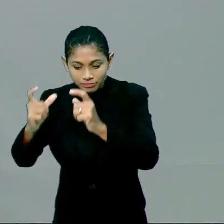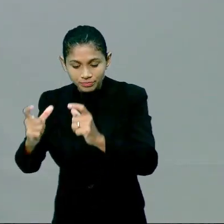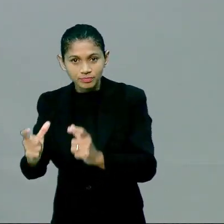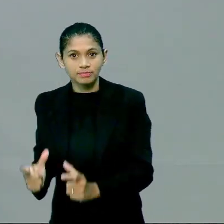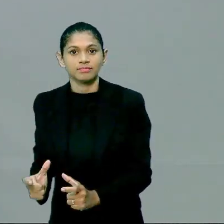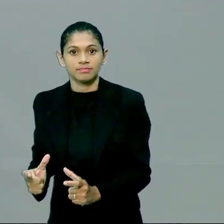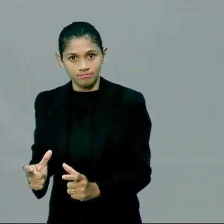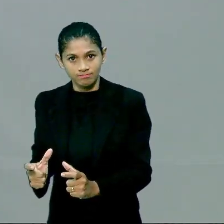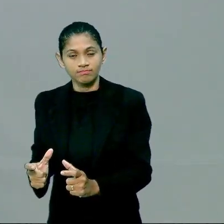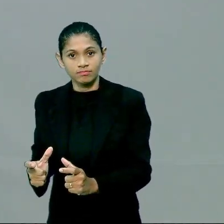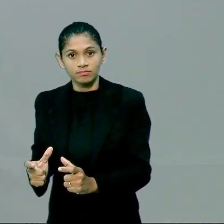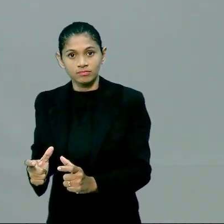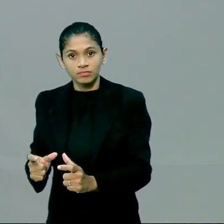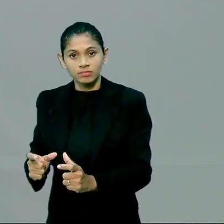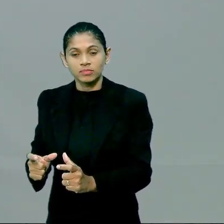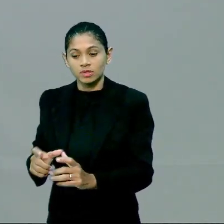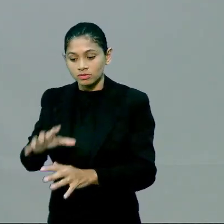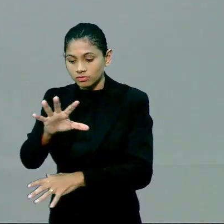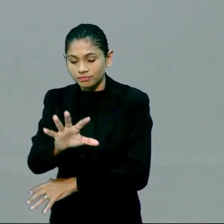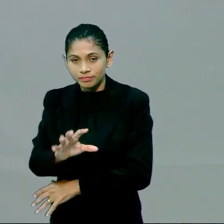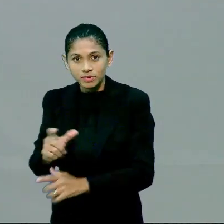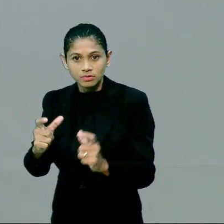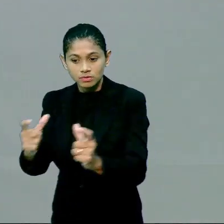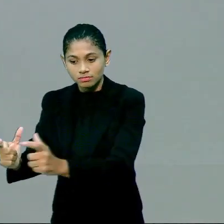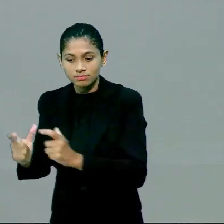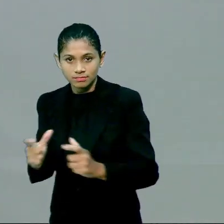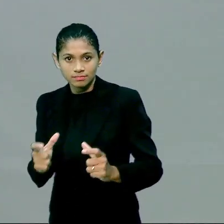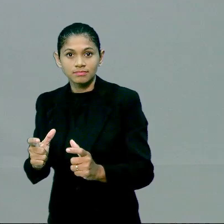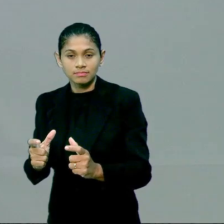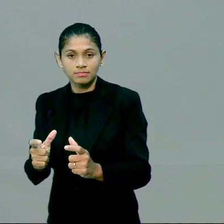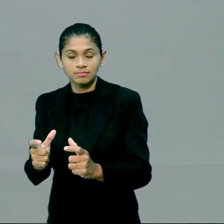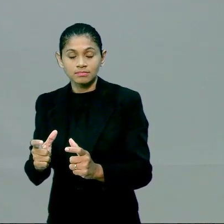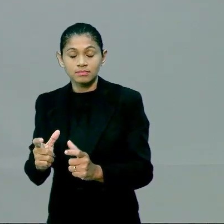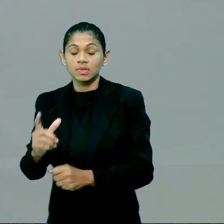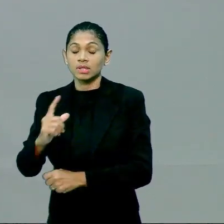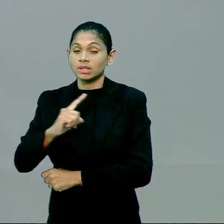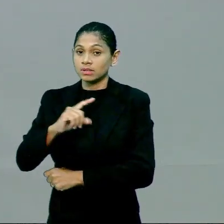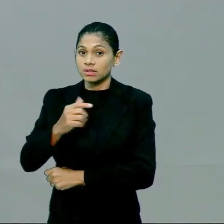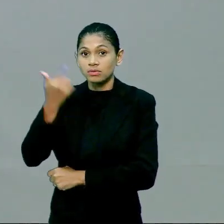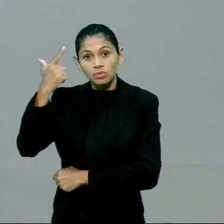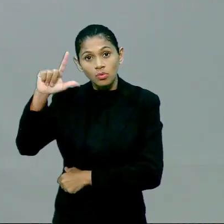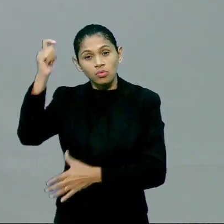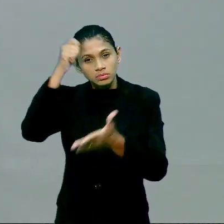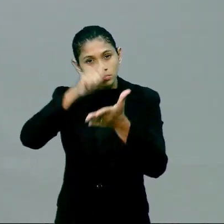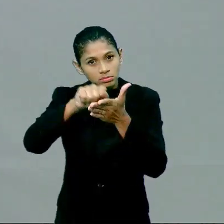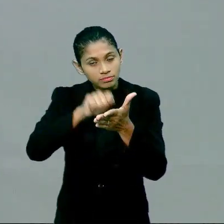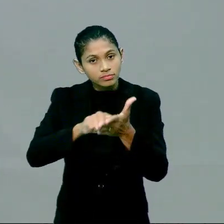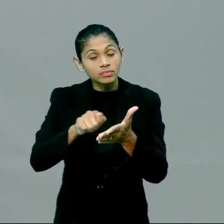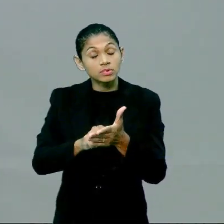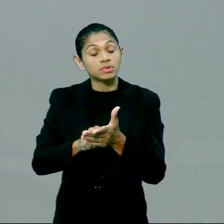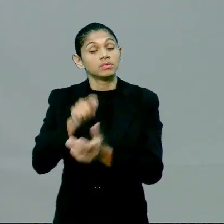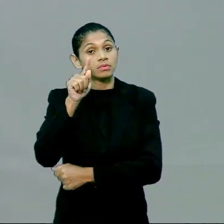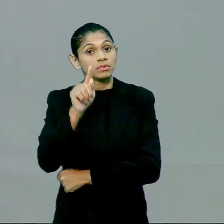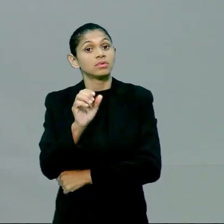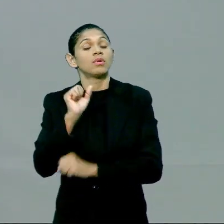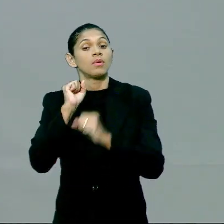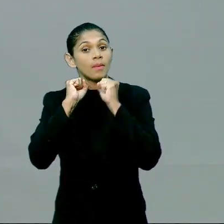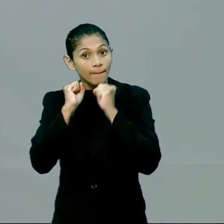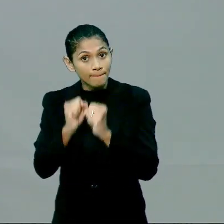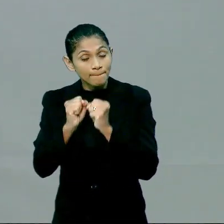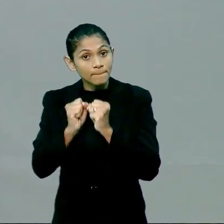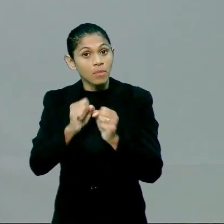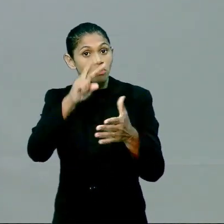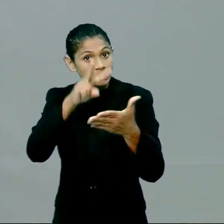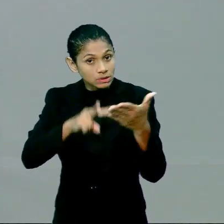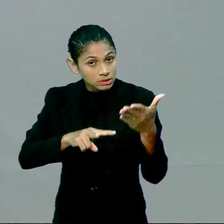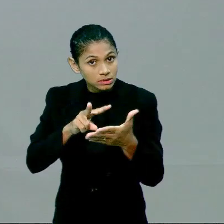até essa ambientação. Inclusive, ele tem outras obras que vocês podem observar, que eu acho uma maravilhosa,